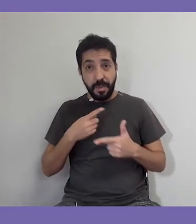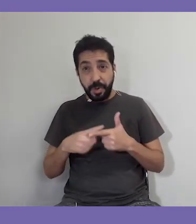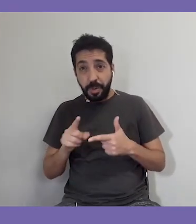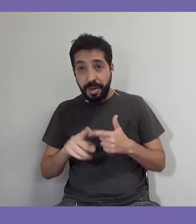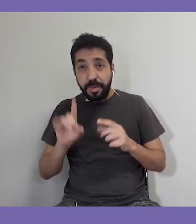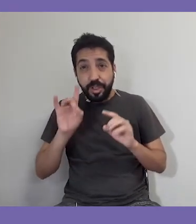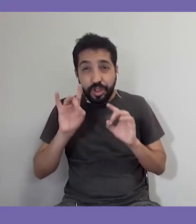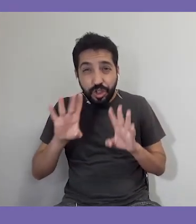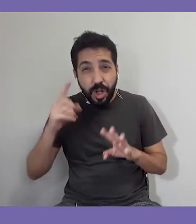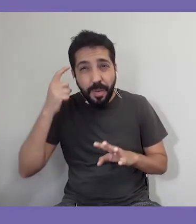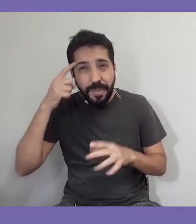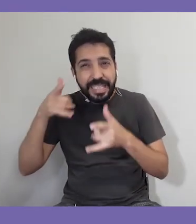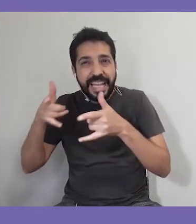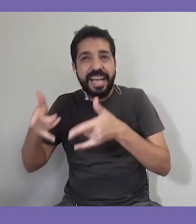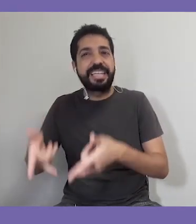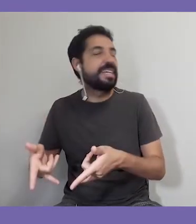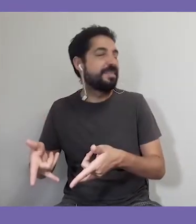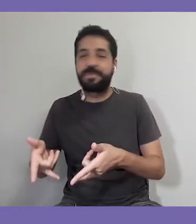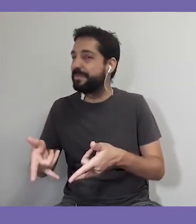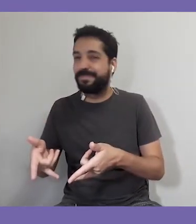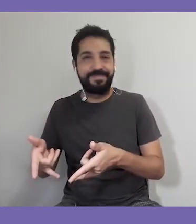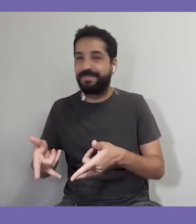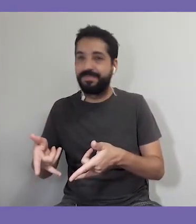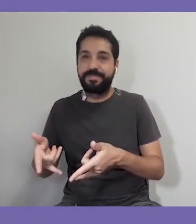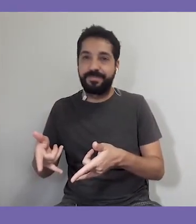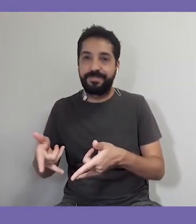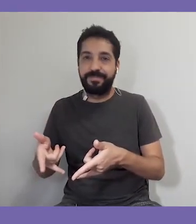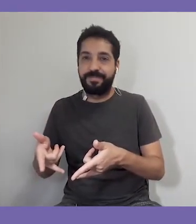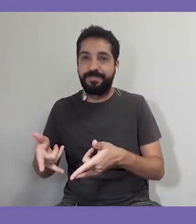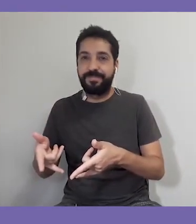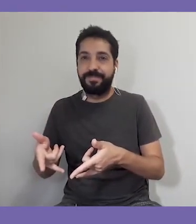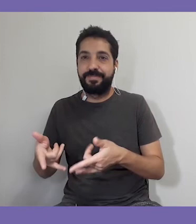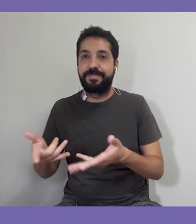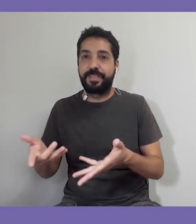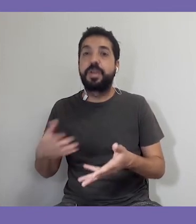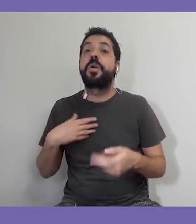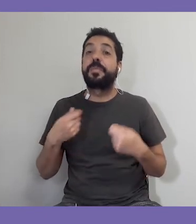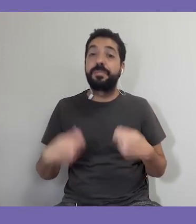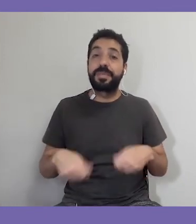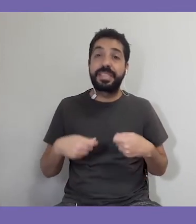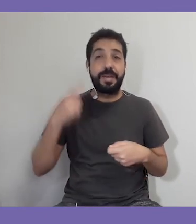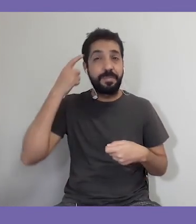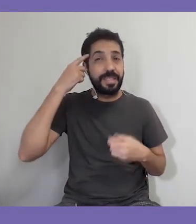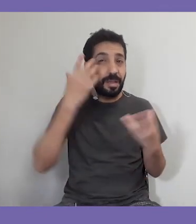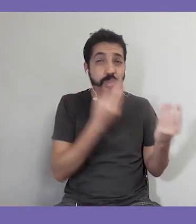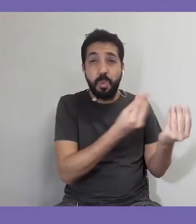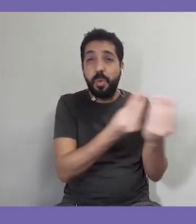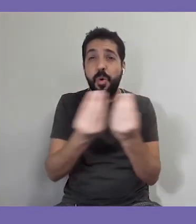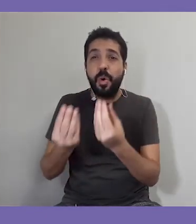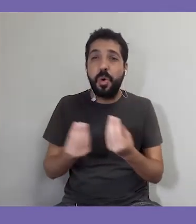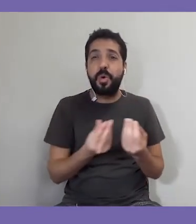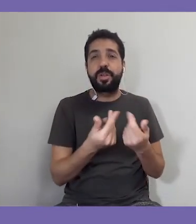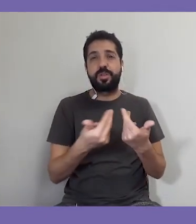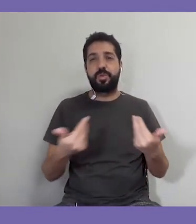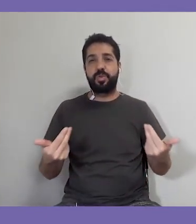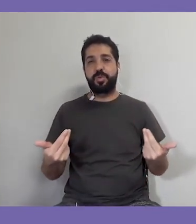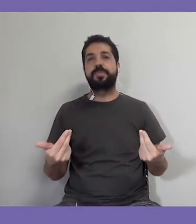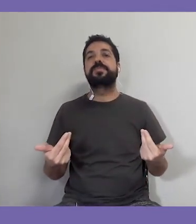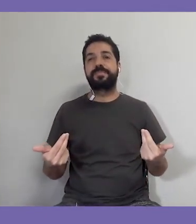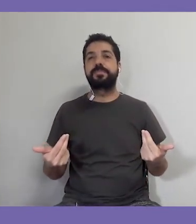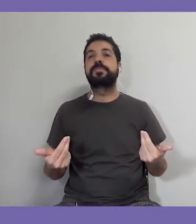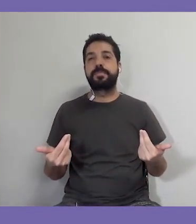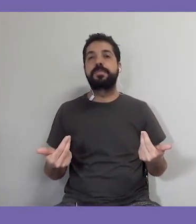meu problema fosse só pensar na minha cama. E não era isso, né? Eu tinha muitas coisas para